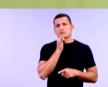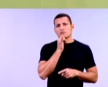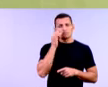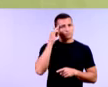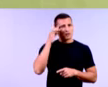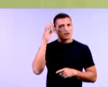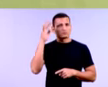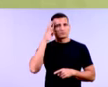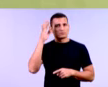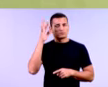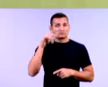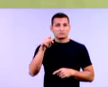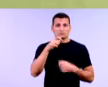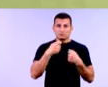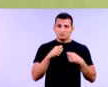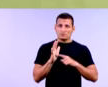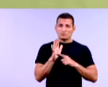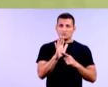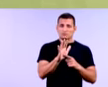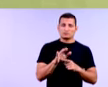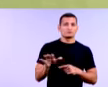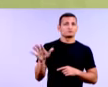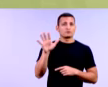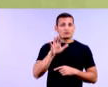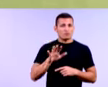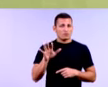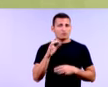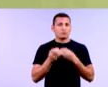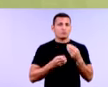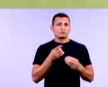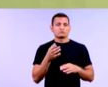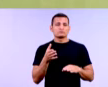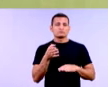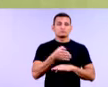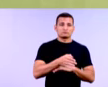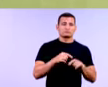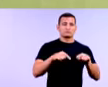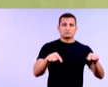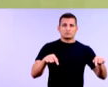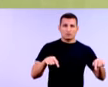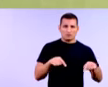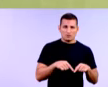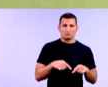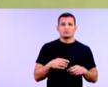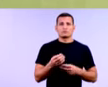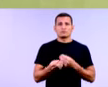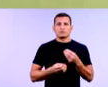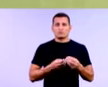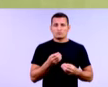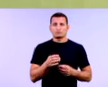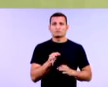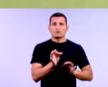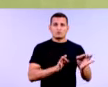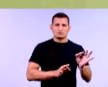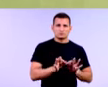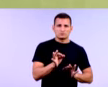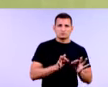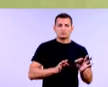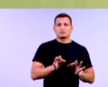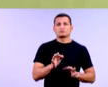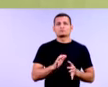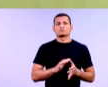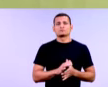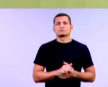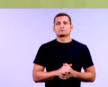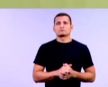vocês vão ter que apresentar a situação geral, quando vocês chegaram a esta sala, como a sala estava organizada, a